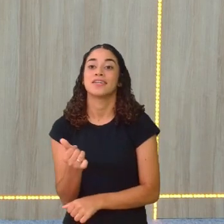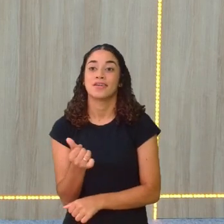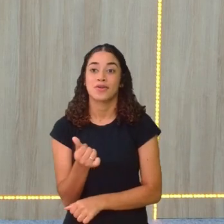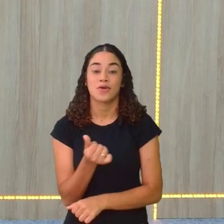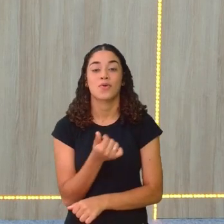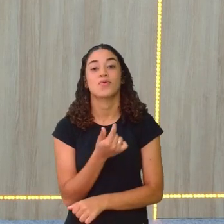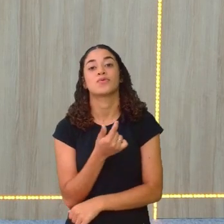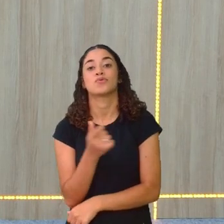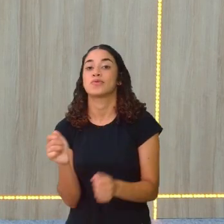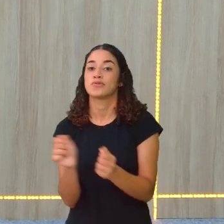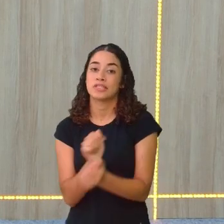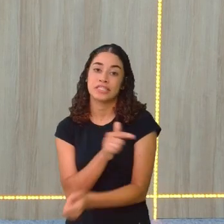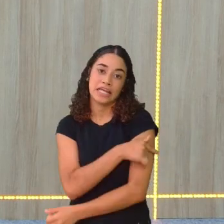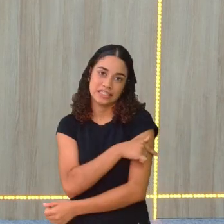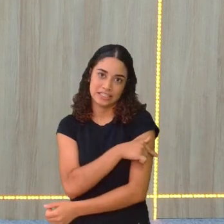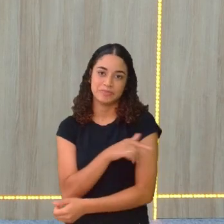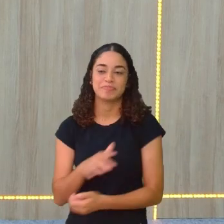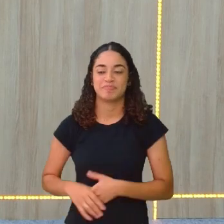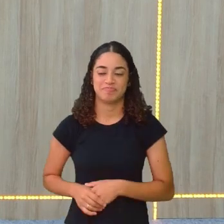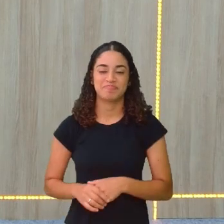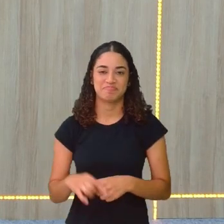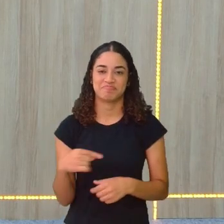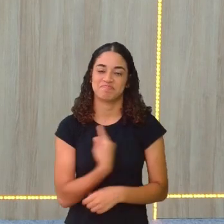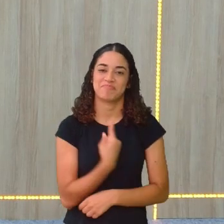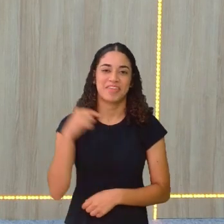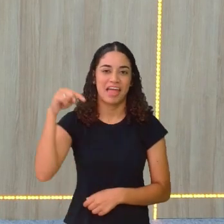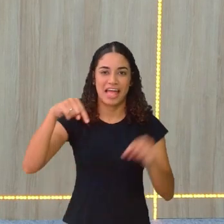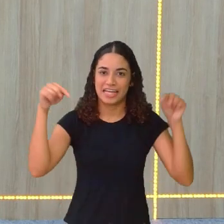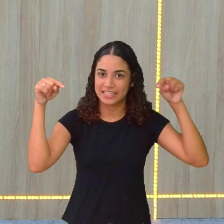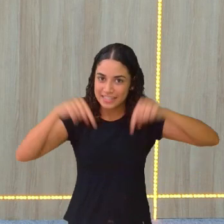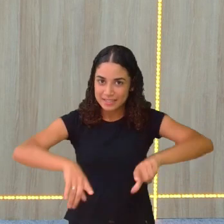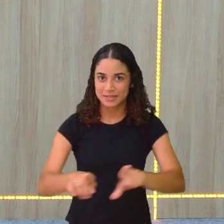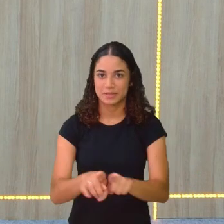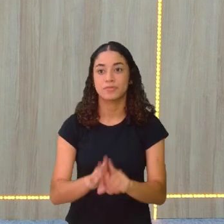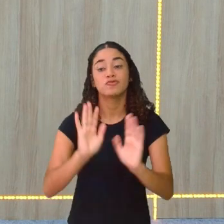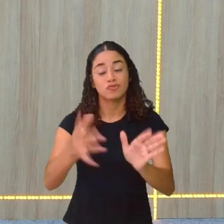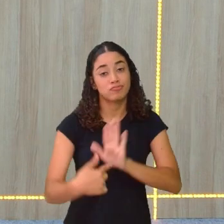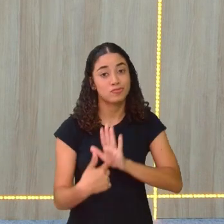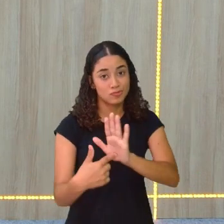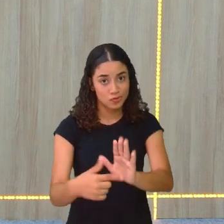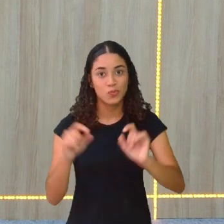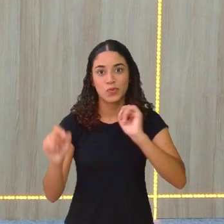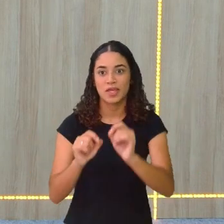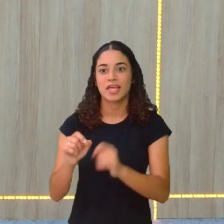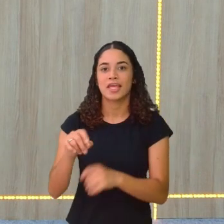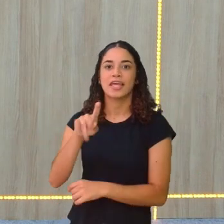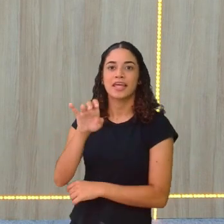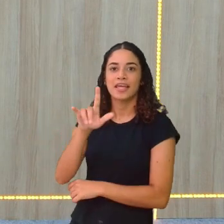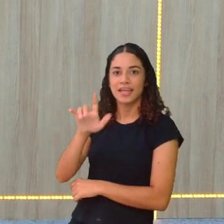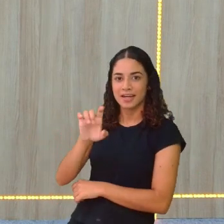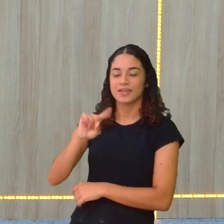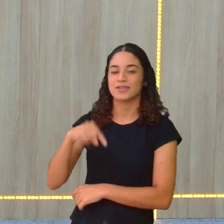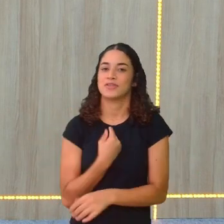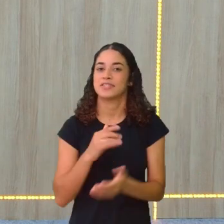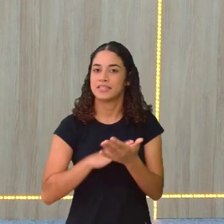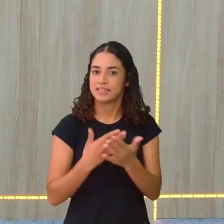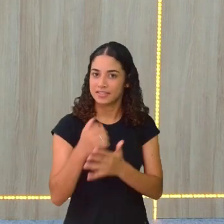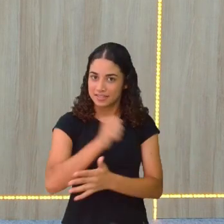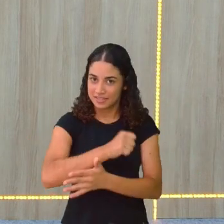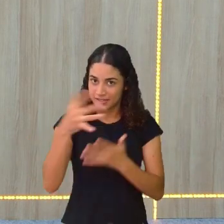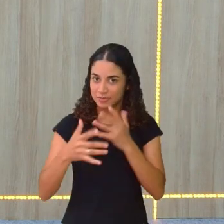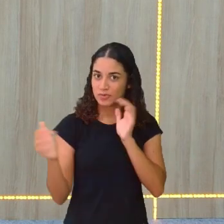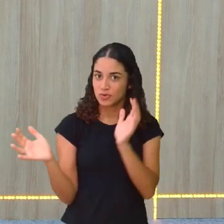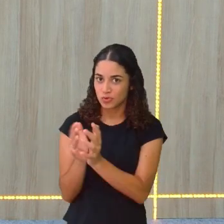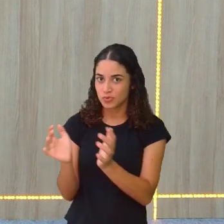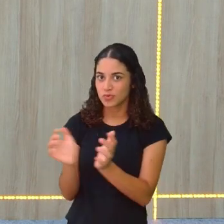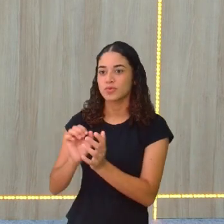do sétimo ano. Então a gente vai estar aqui. Mas olha, eu já apresentei a Kelly, nossa intérprete de Libras, junto com a